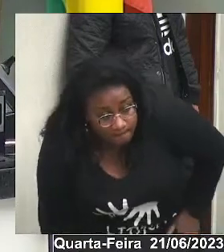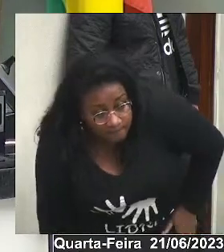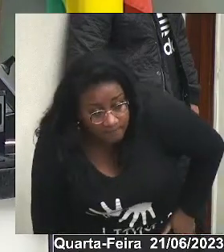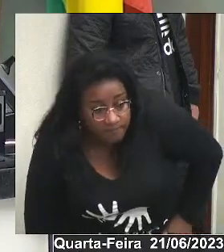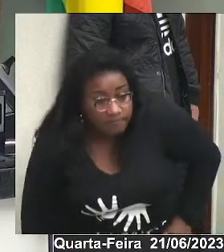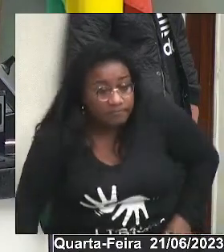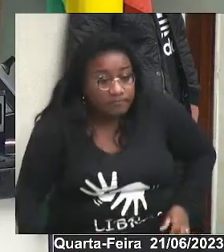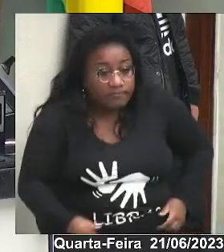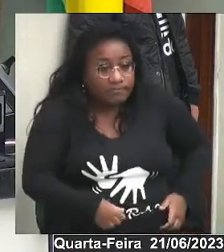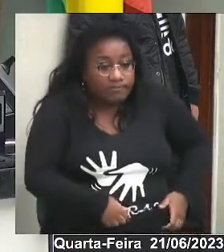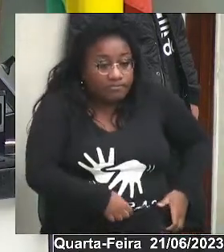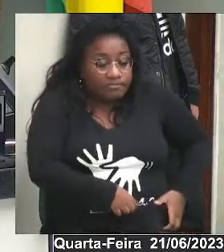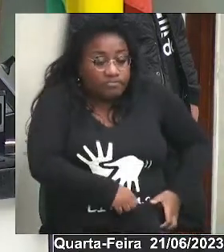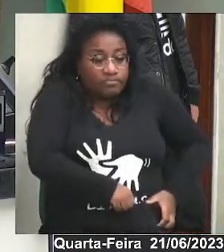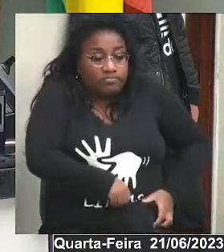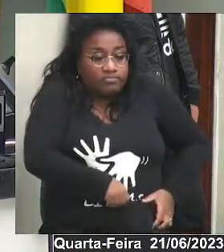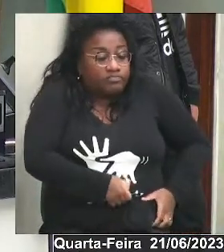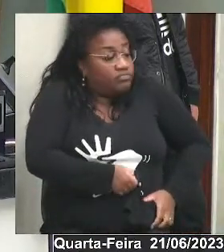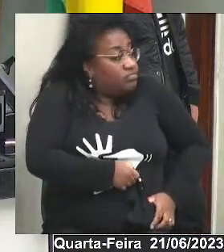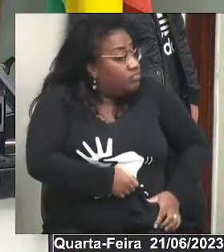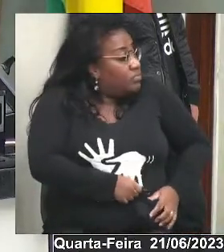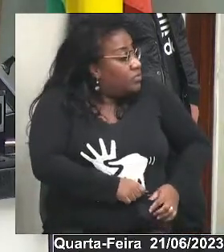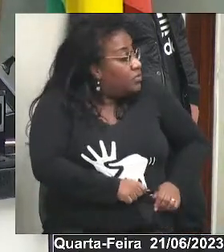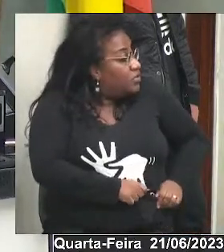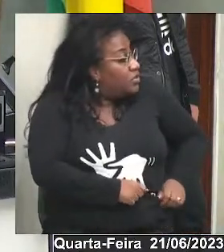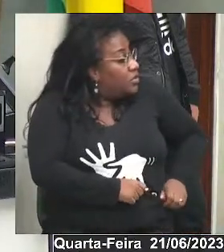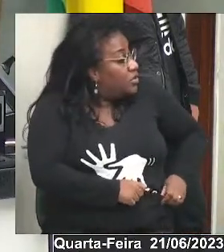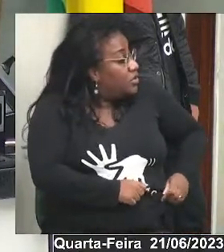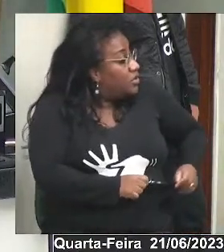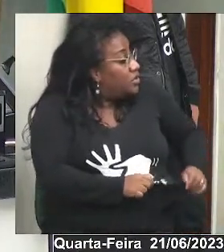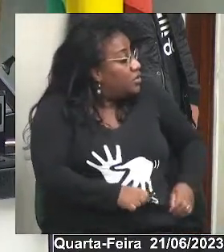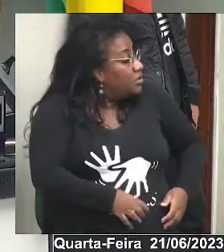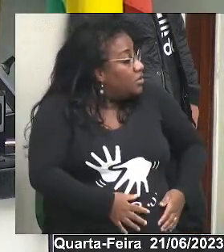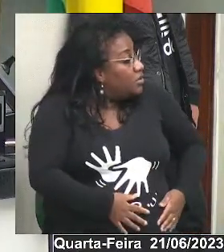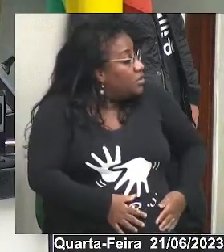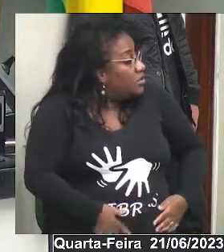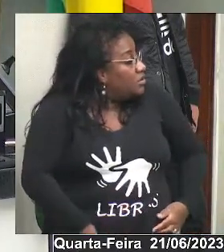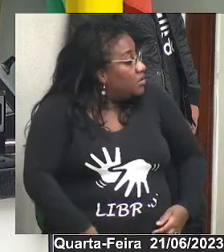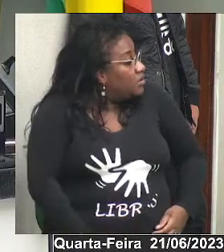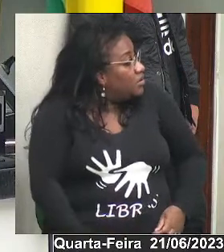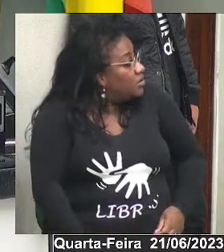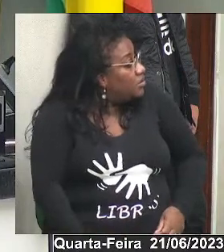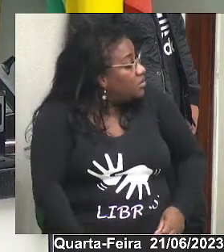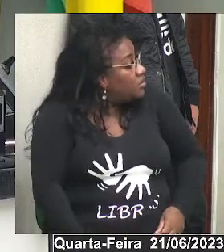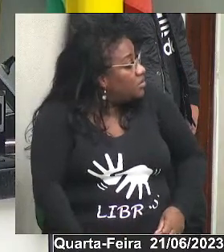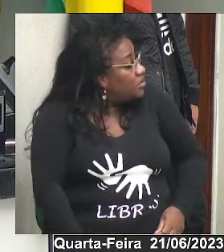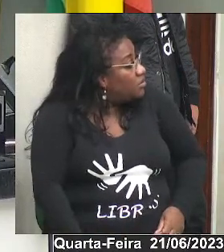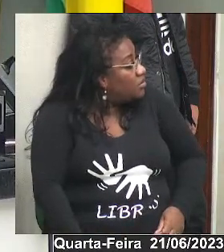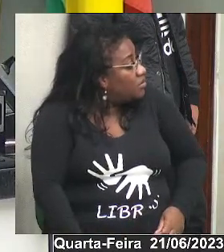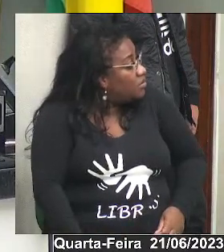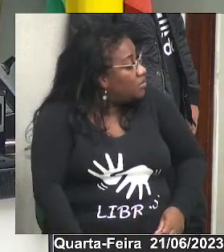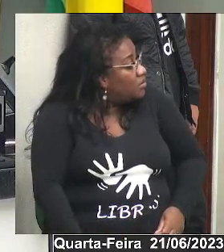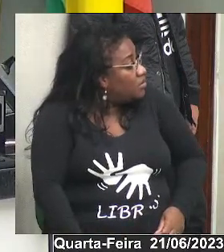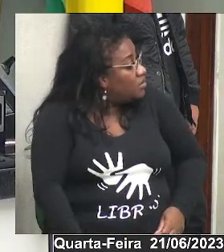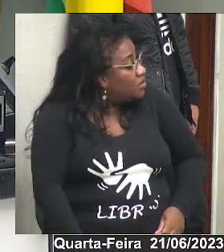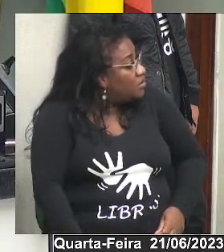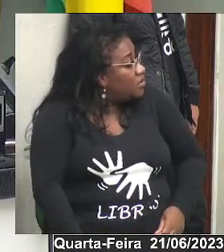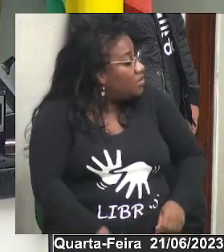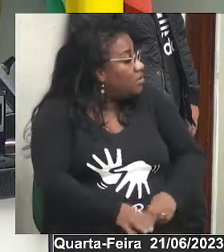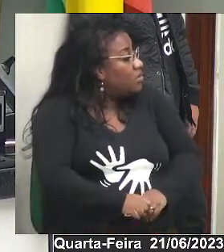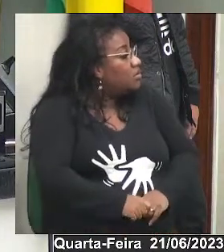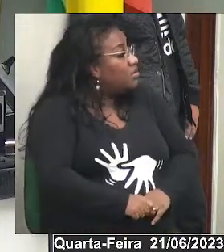passado até em rede nacional para me mostrar a minha discussão. Tá bom, então. Eu passo, pode ir.